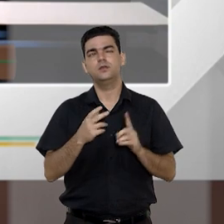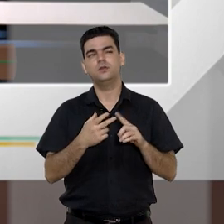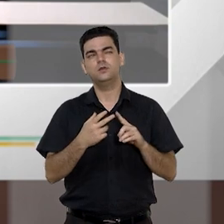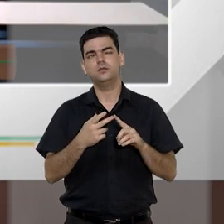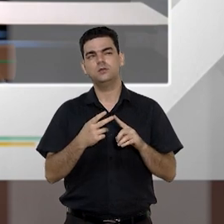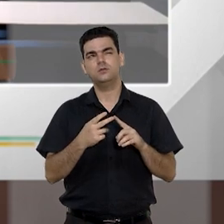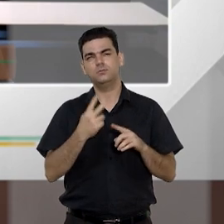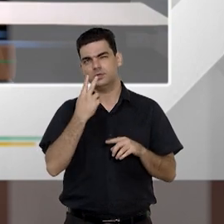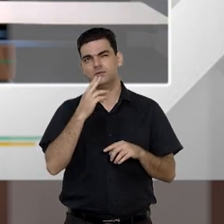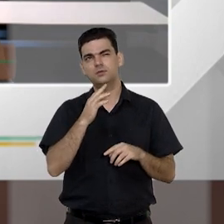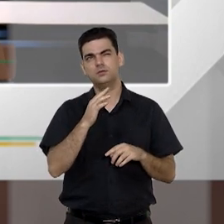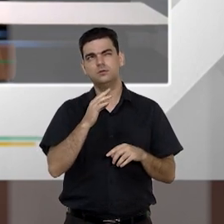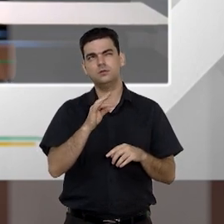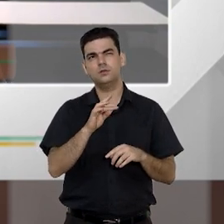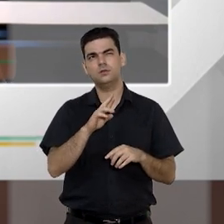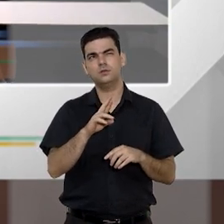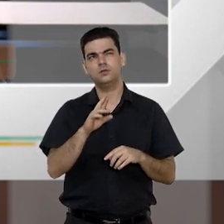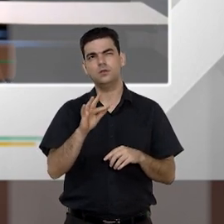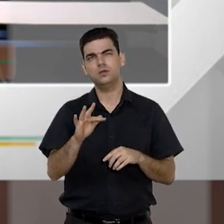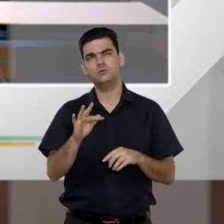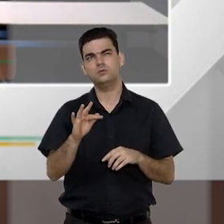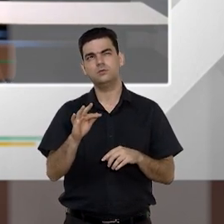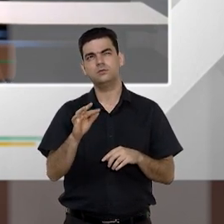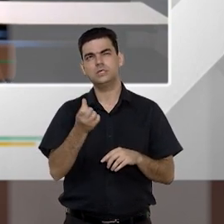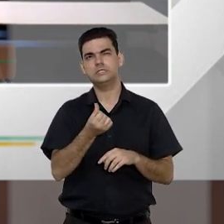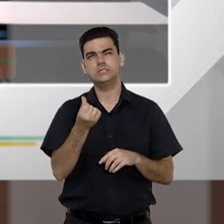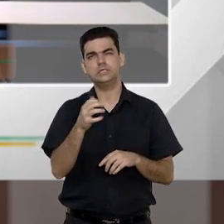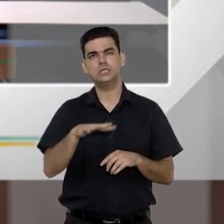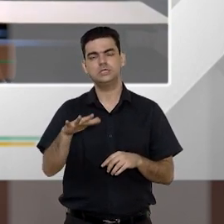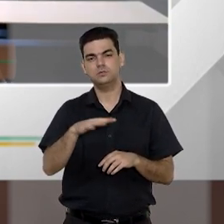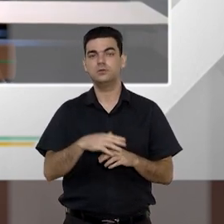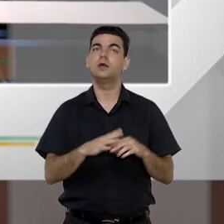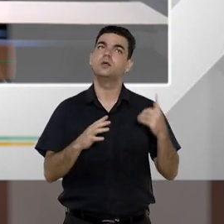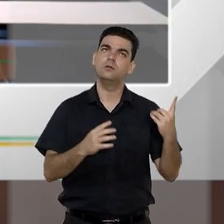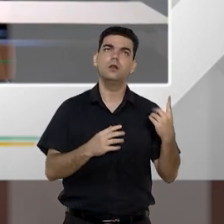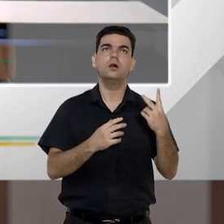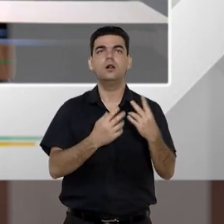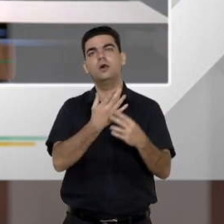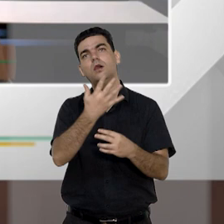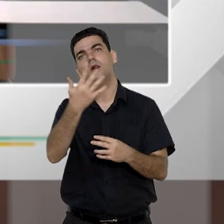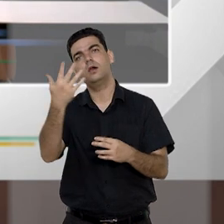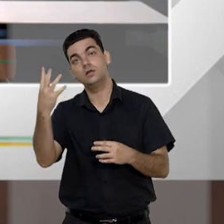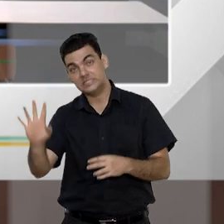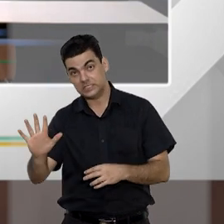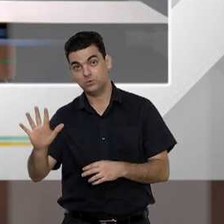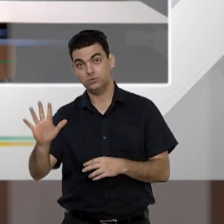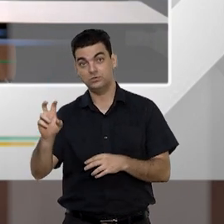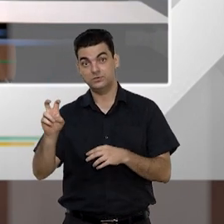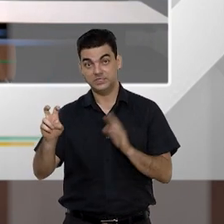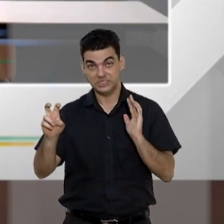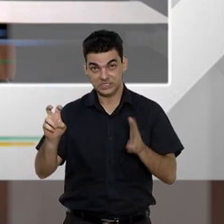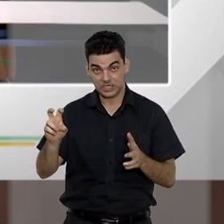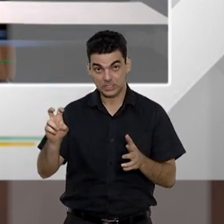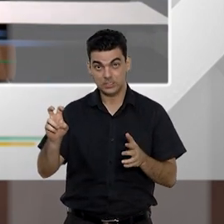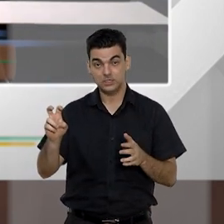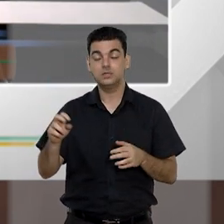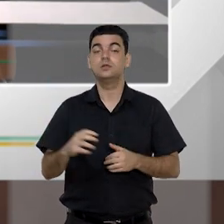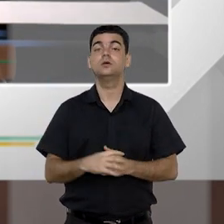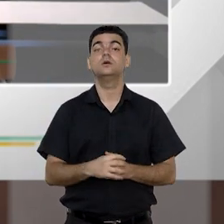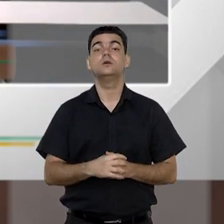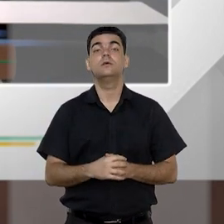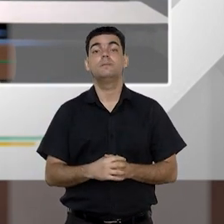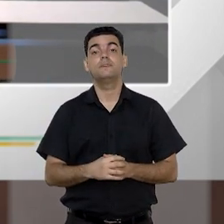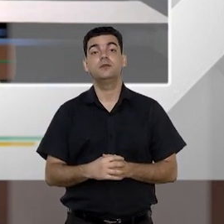agora e em breve já teremos o Tribunal Regional Federal da sexta região. Então, a gente tem da primeira, da segunda, da terceira, da